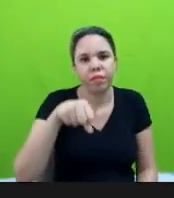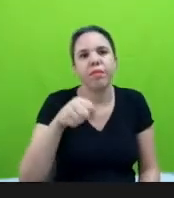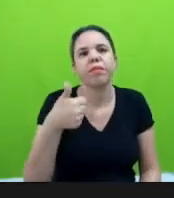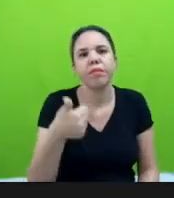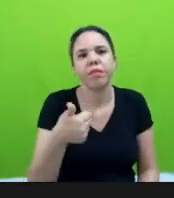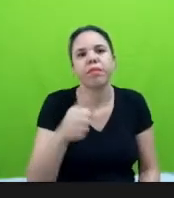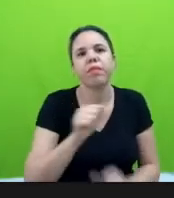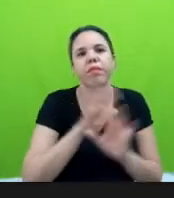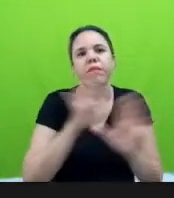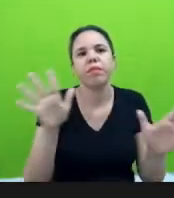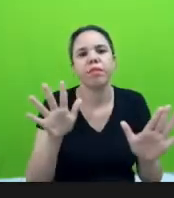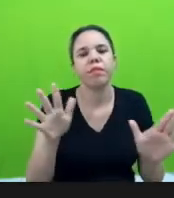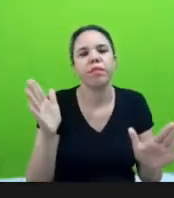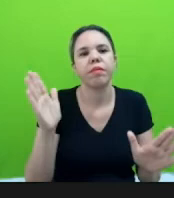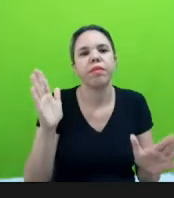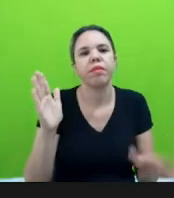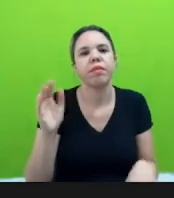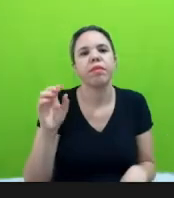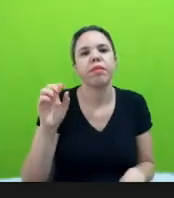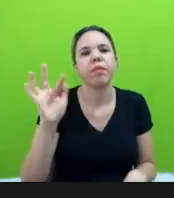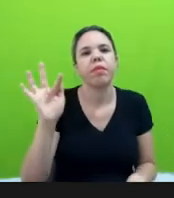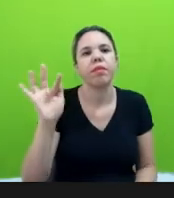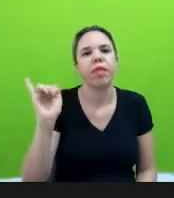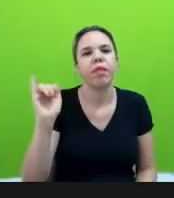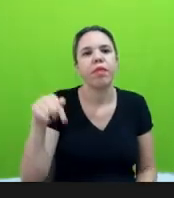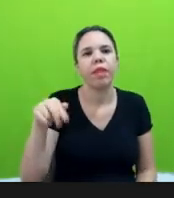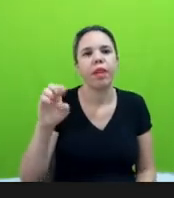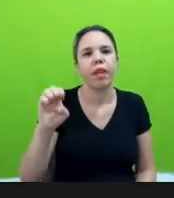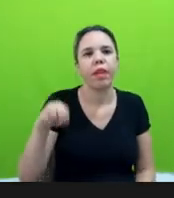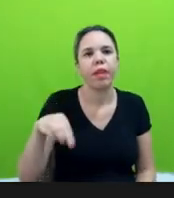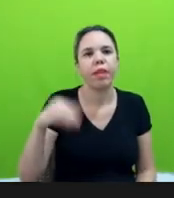Aí fiquem sabendo, ajudando o jornalismo diário.